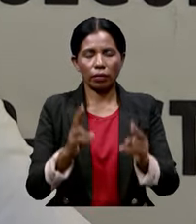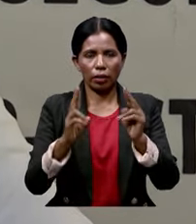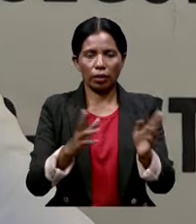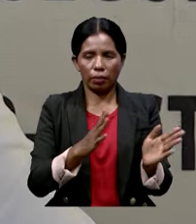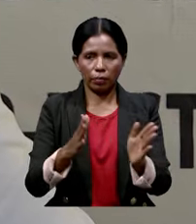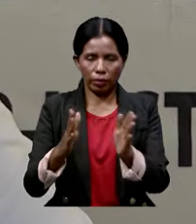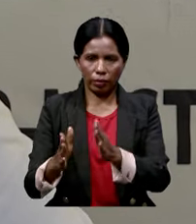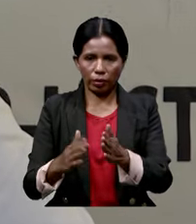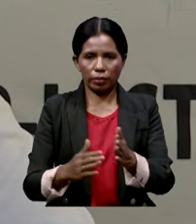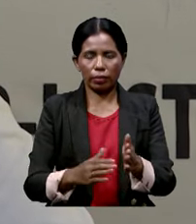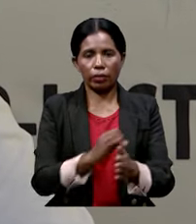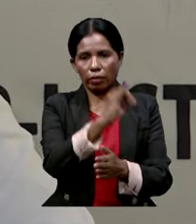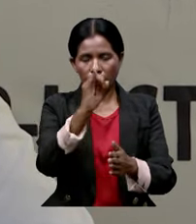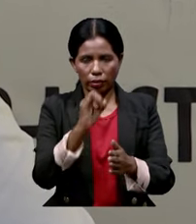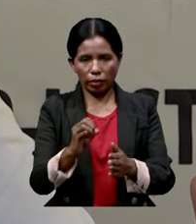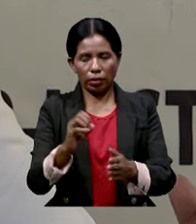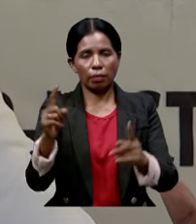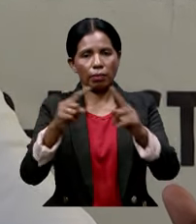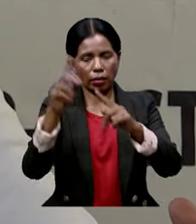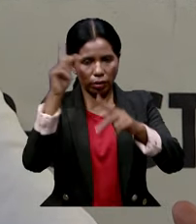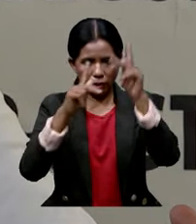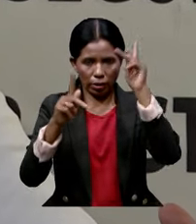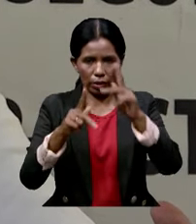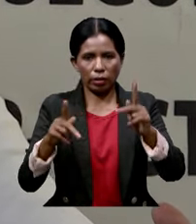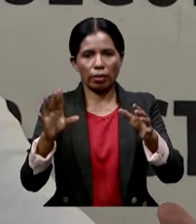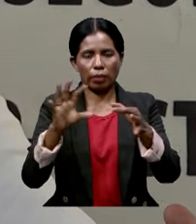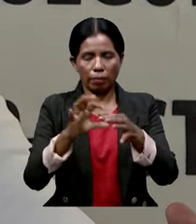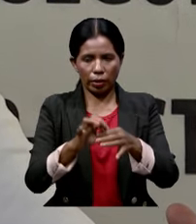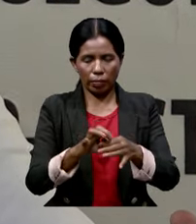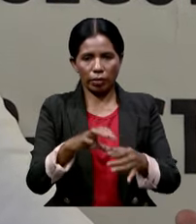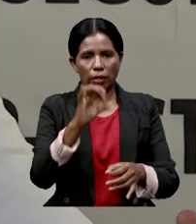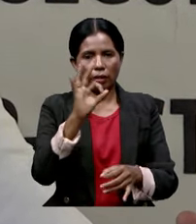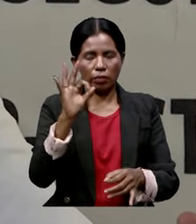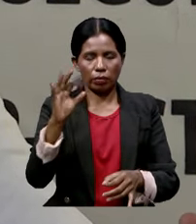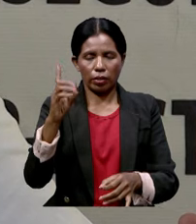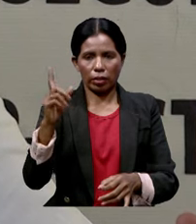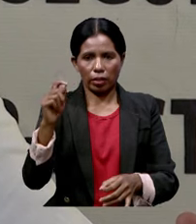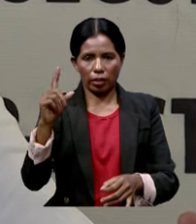processo de investigação para caso membro F-FDTL deve